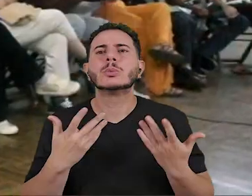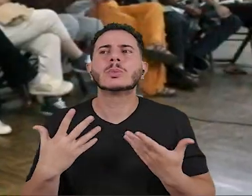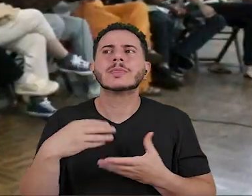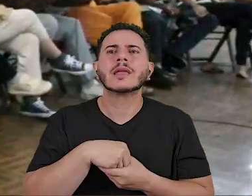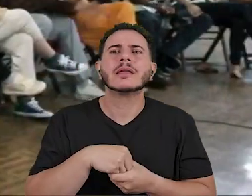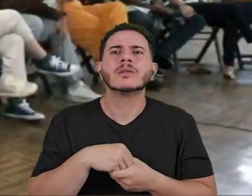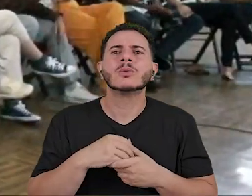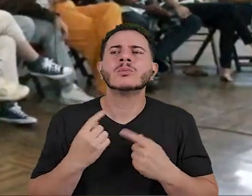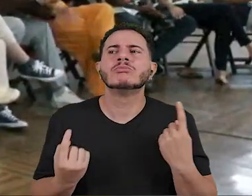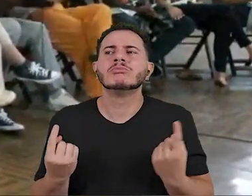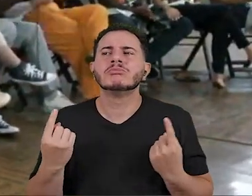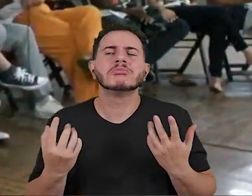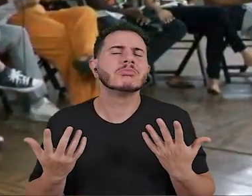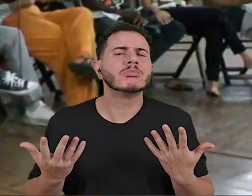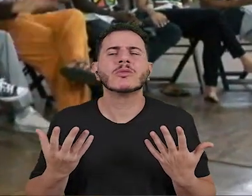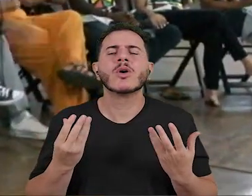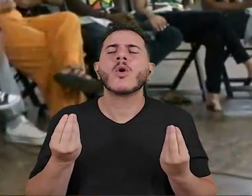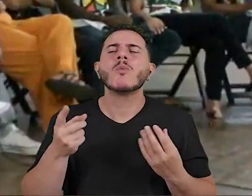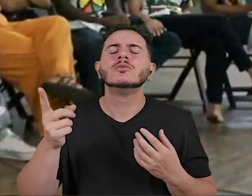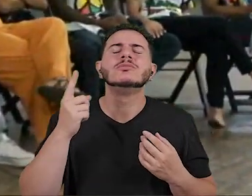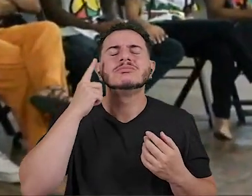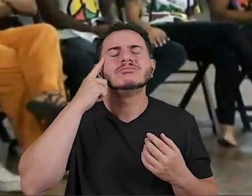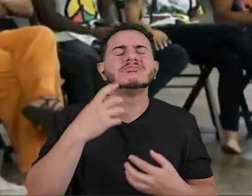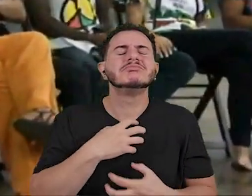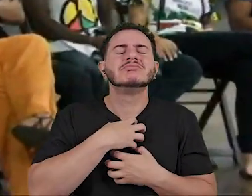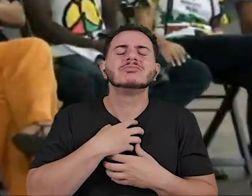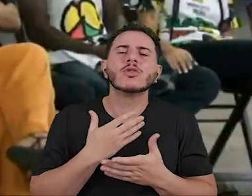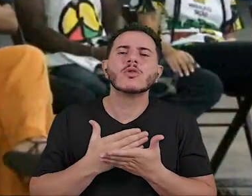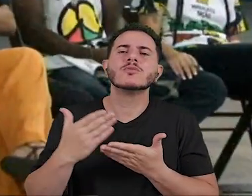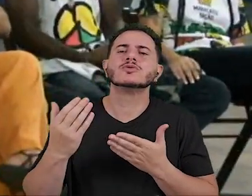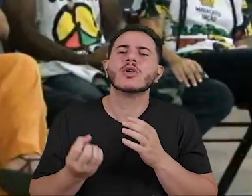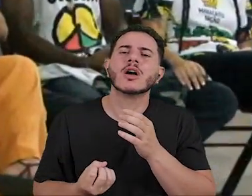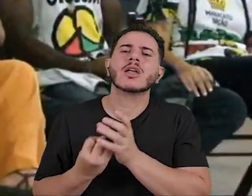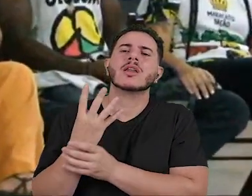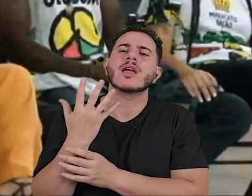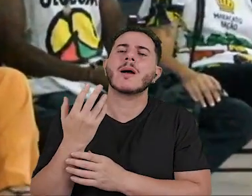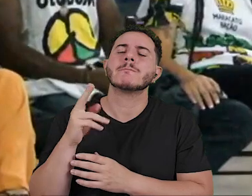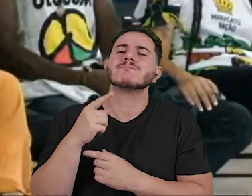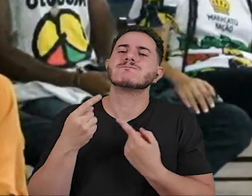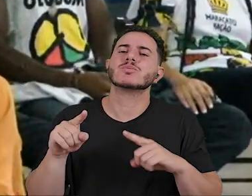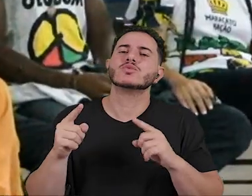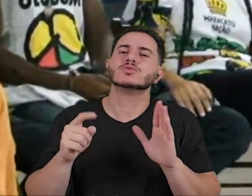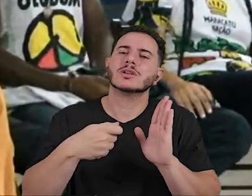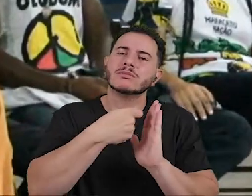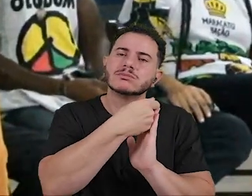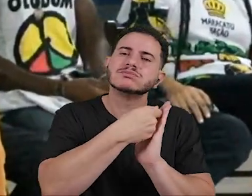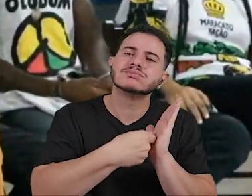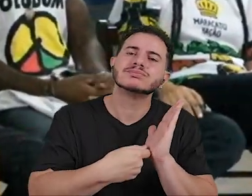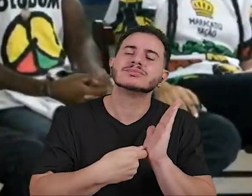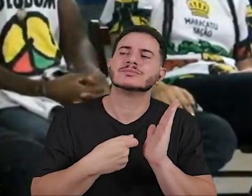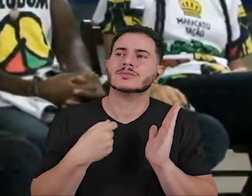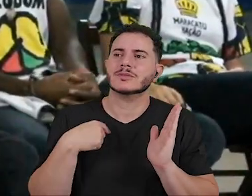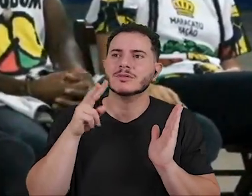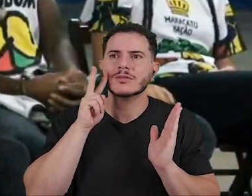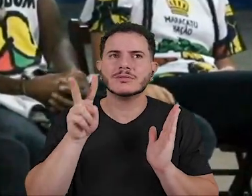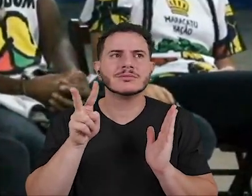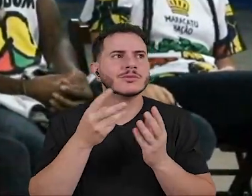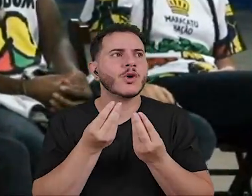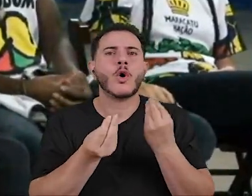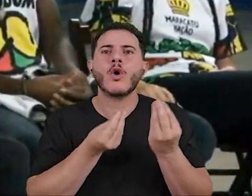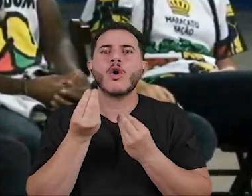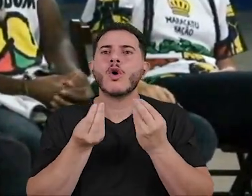da primeira vez que você viu um monte de gente cantando uma música que você escreveu? Como que foi? Fala um pouco da sua história escrevendo música,